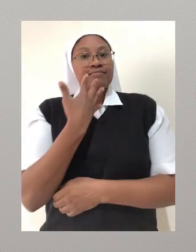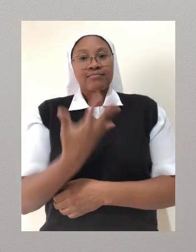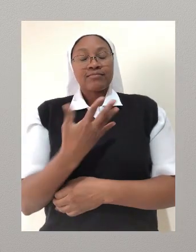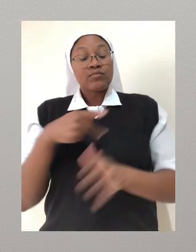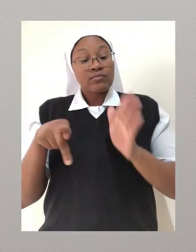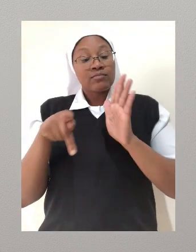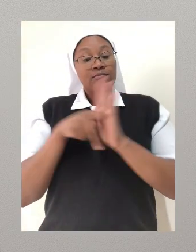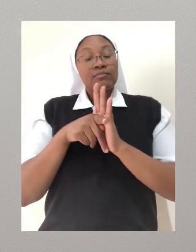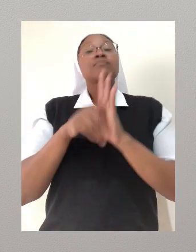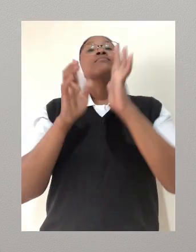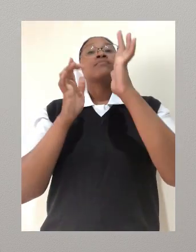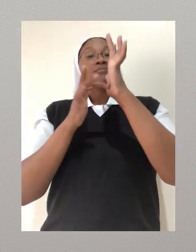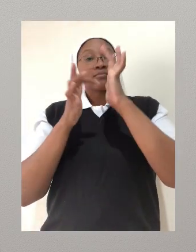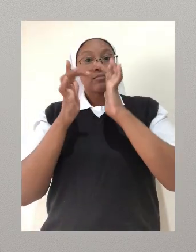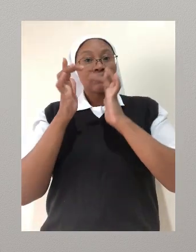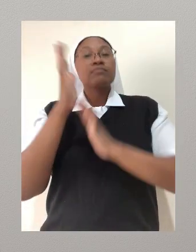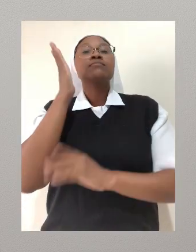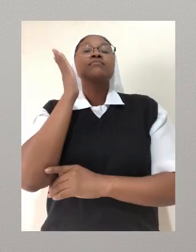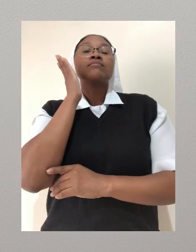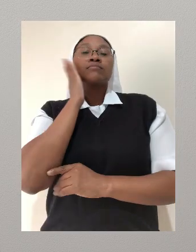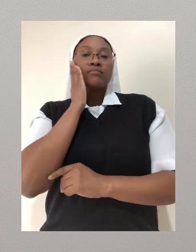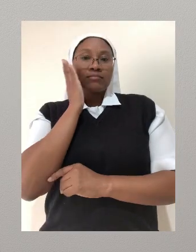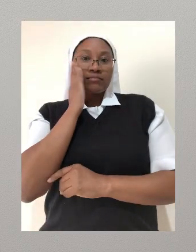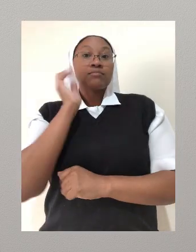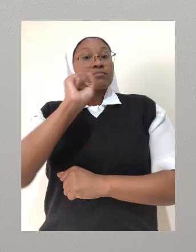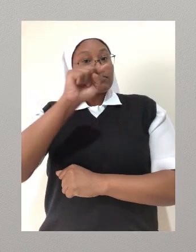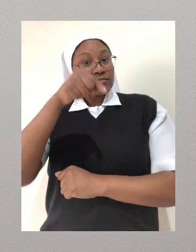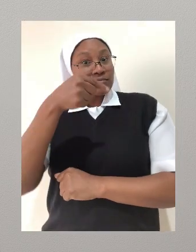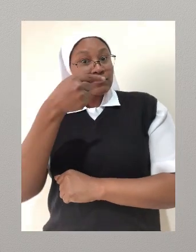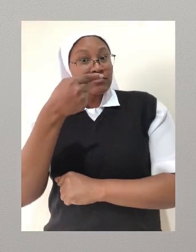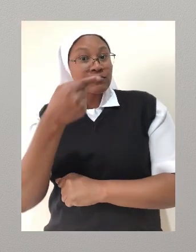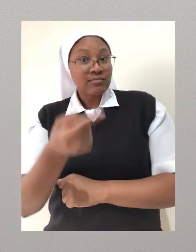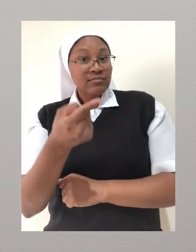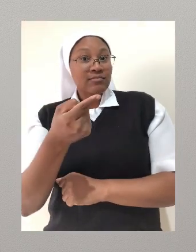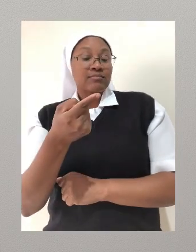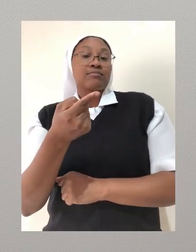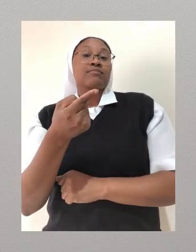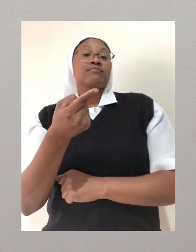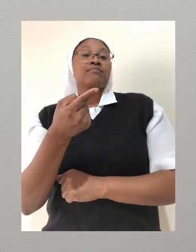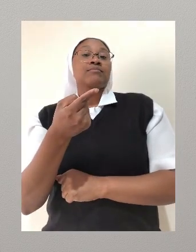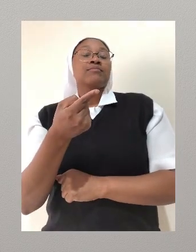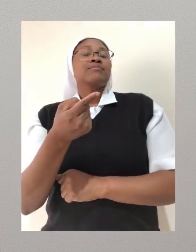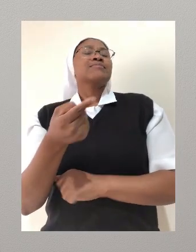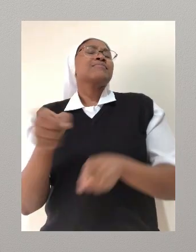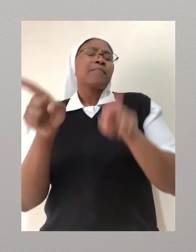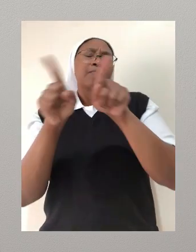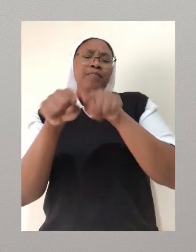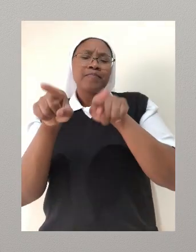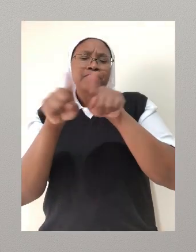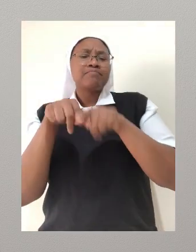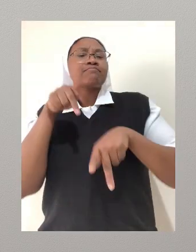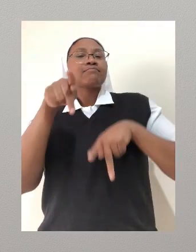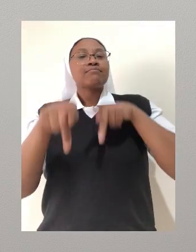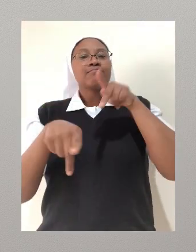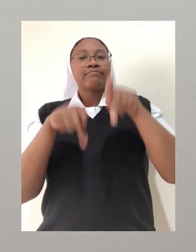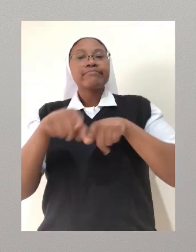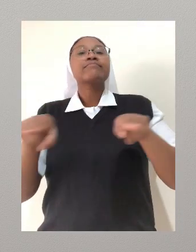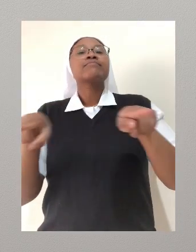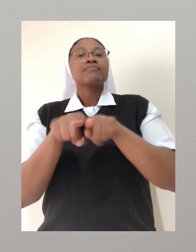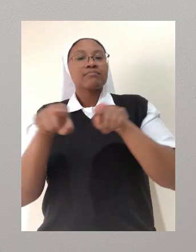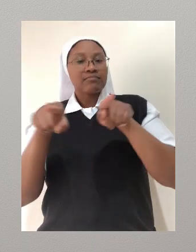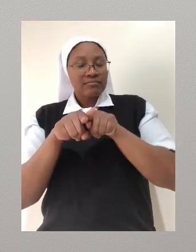e o próprio Jesus Cristo sabia que depois de algum dia essa mesma multidão